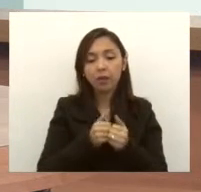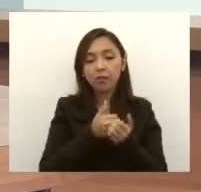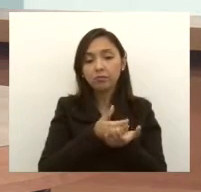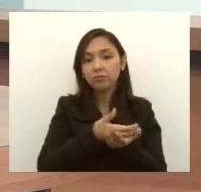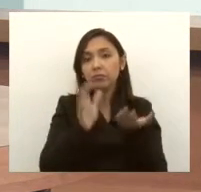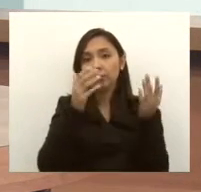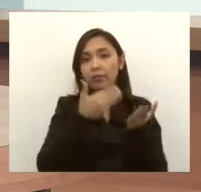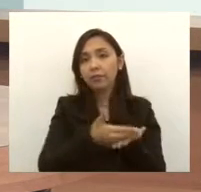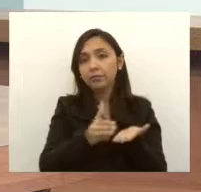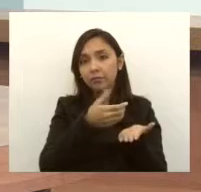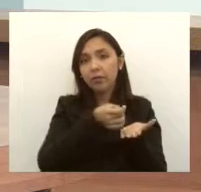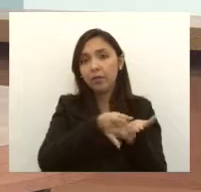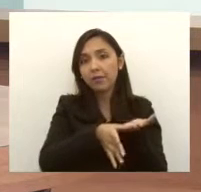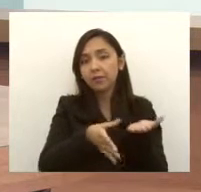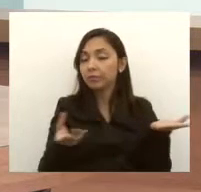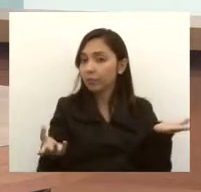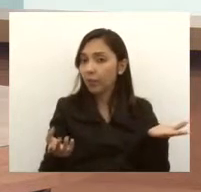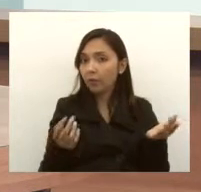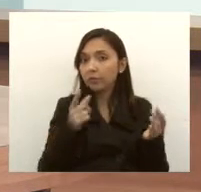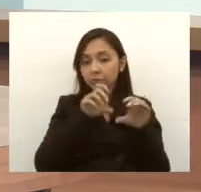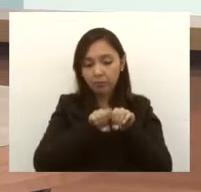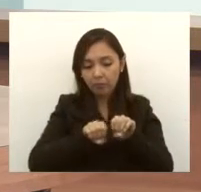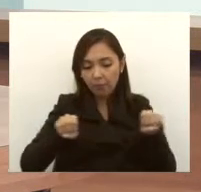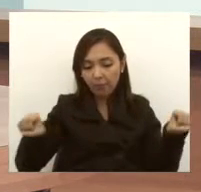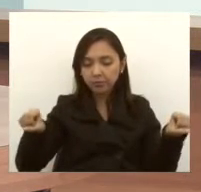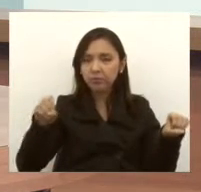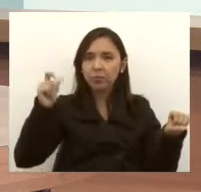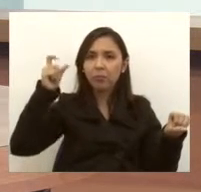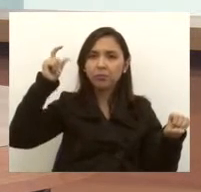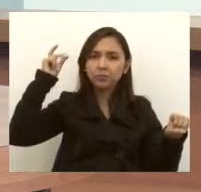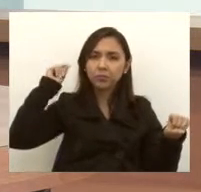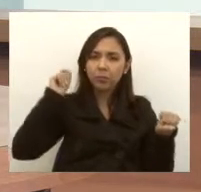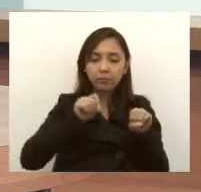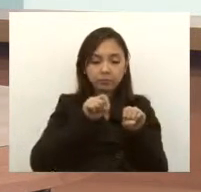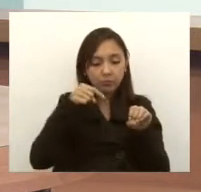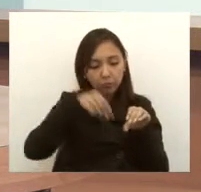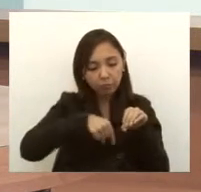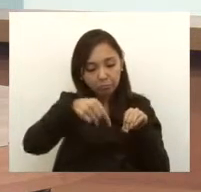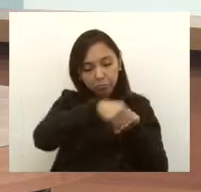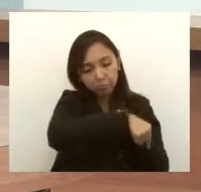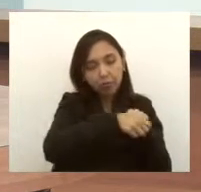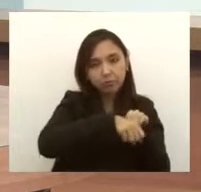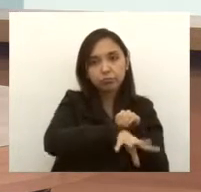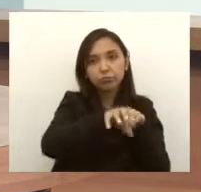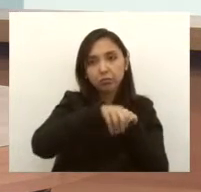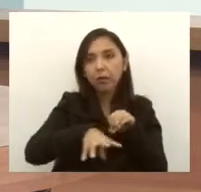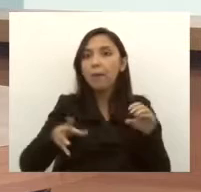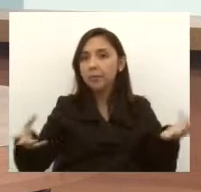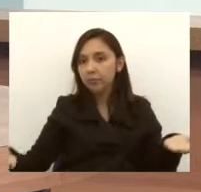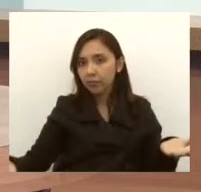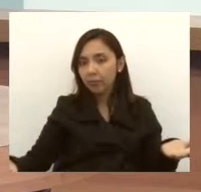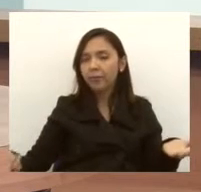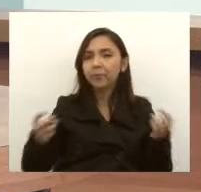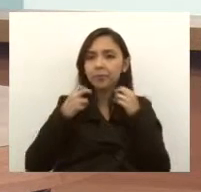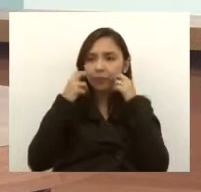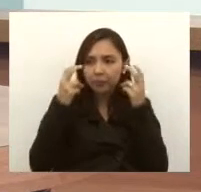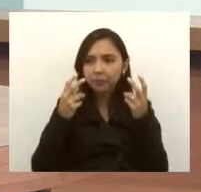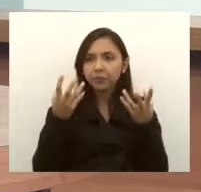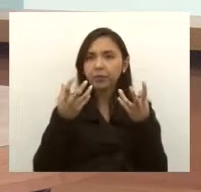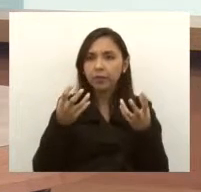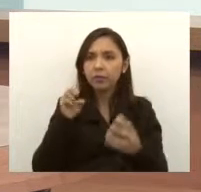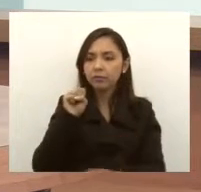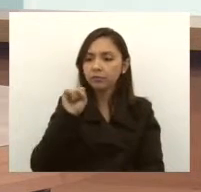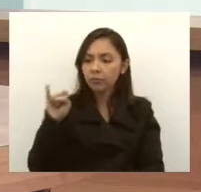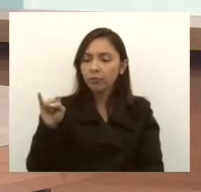desperdiçada nos canos antigos aí, nesses canos furados que tem aí, vergonhosamente. Queria muito que o SAI tivesse